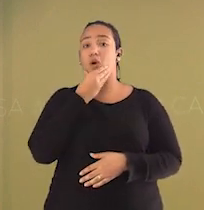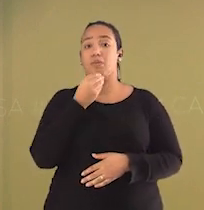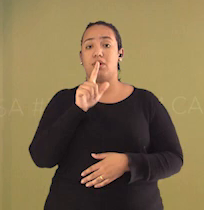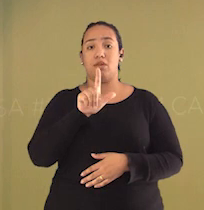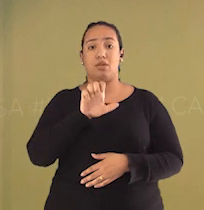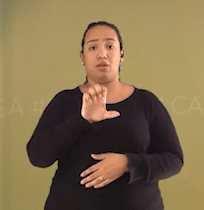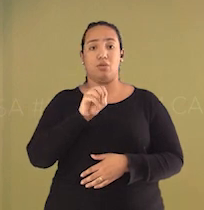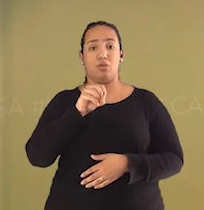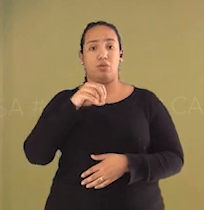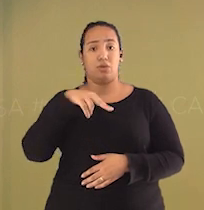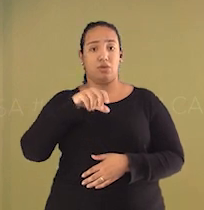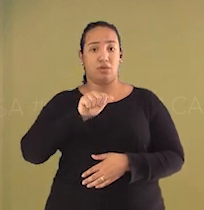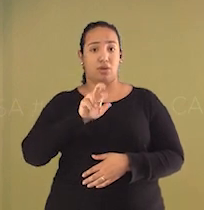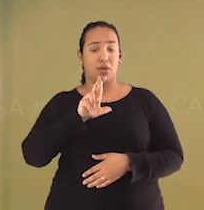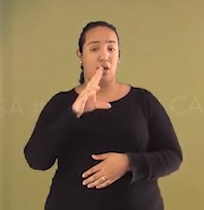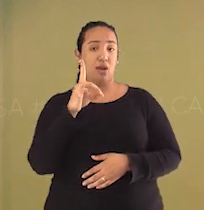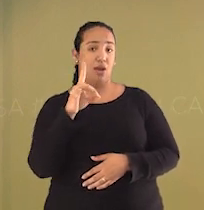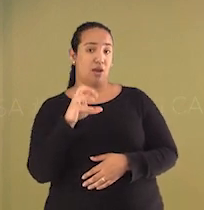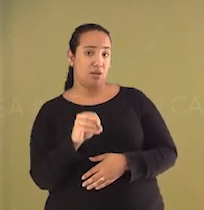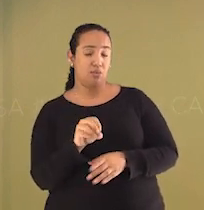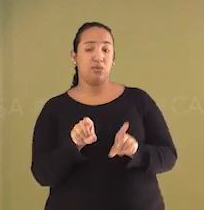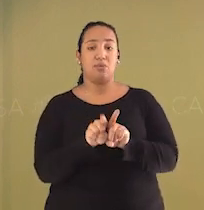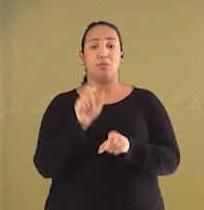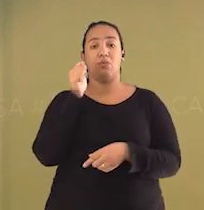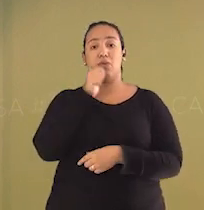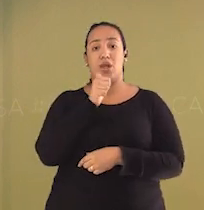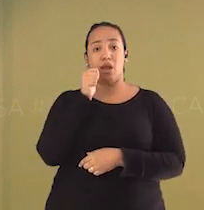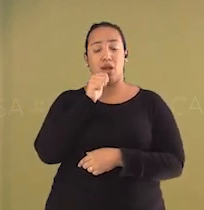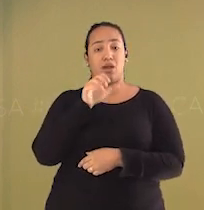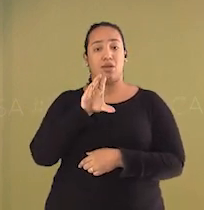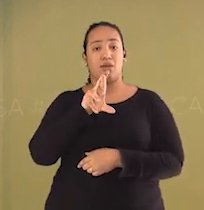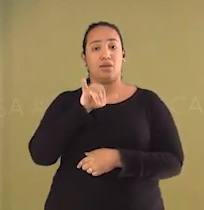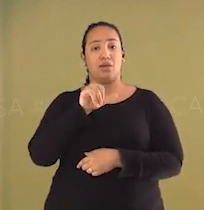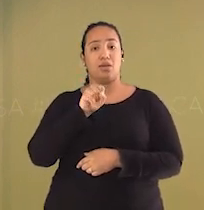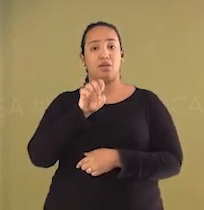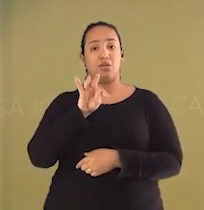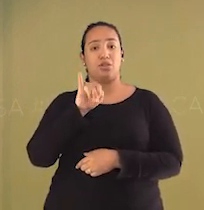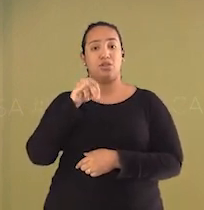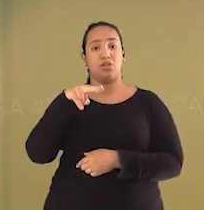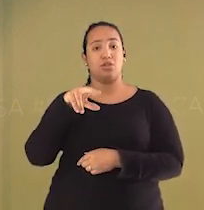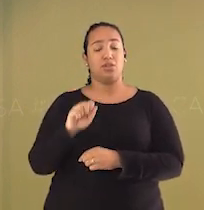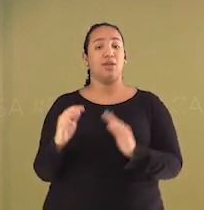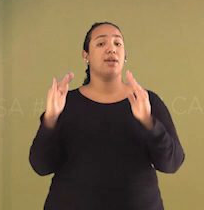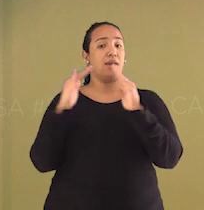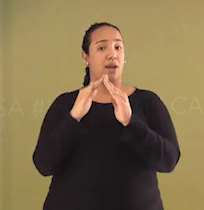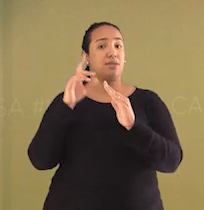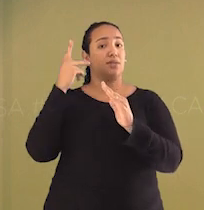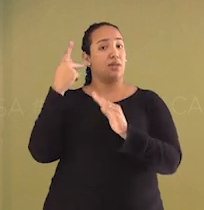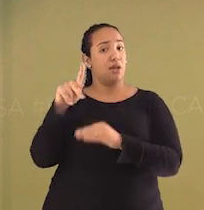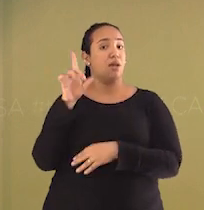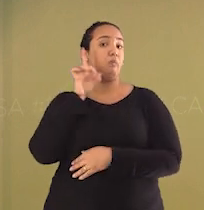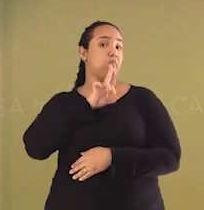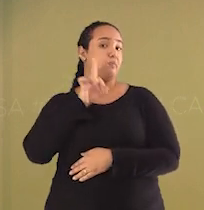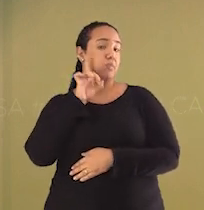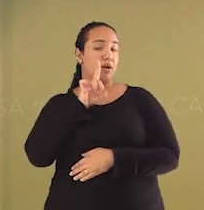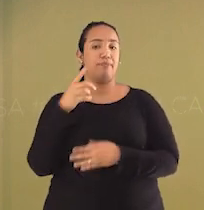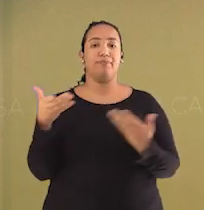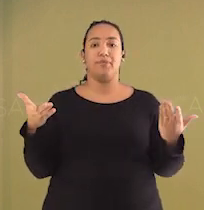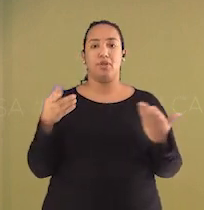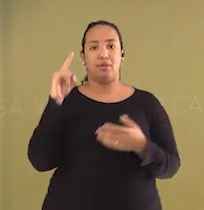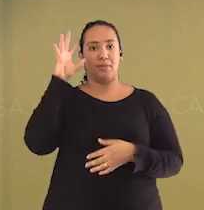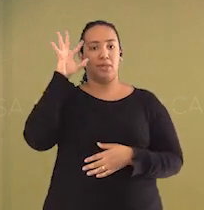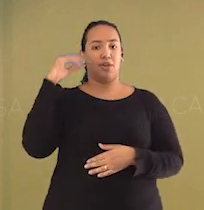que moram em Massachusetts, Estados Unidos. Imaginemos, viajo para os Estados Unidos semana que